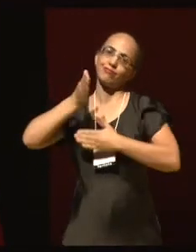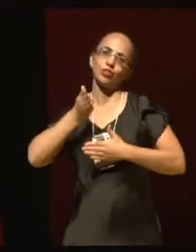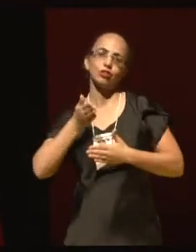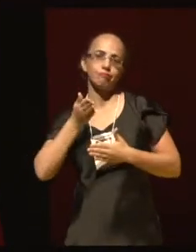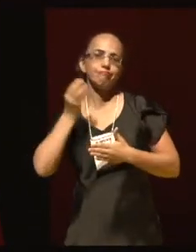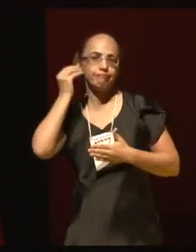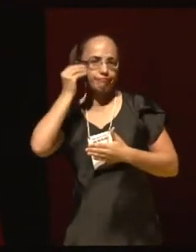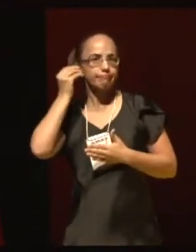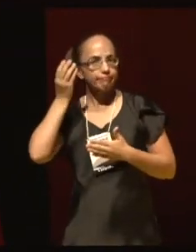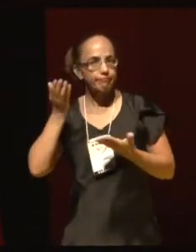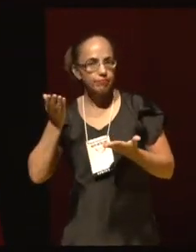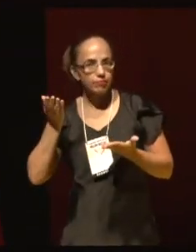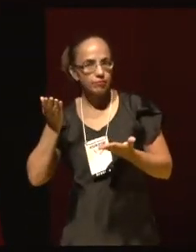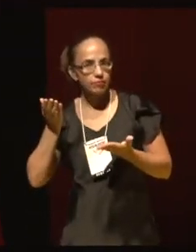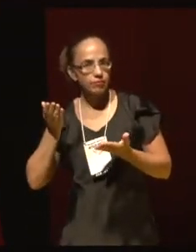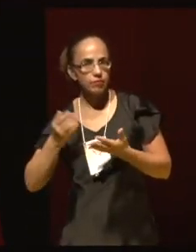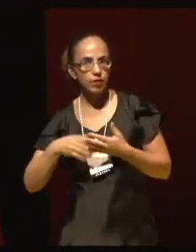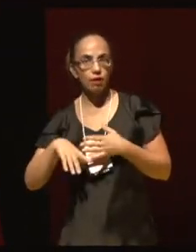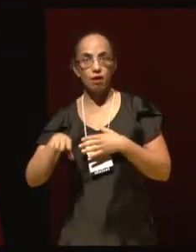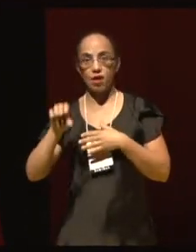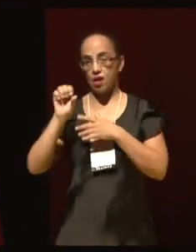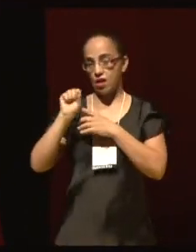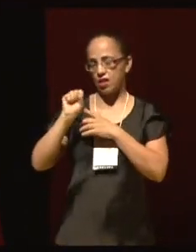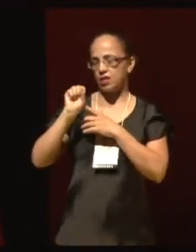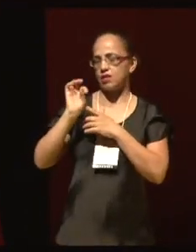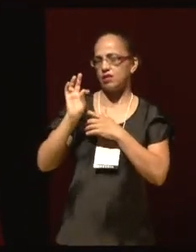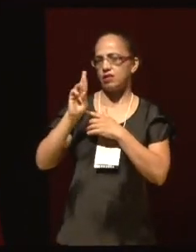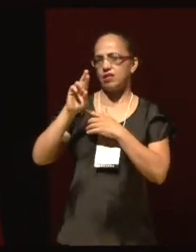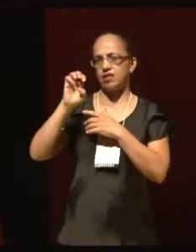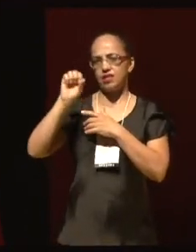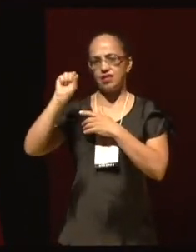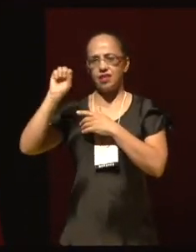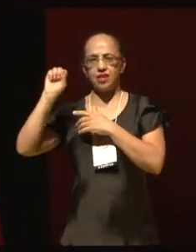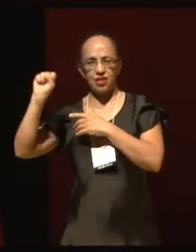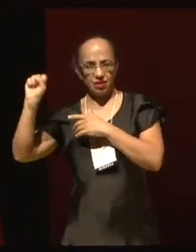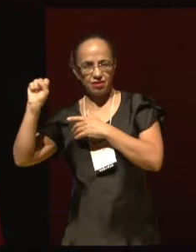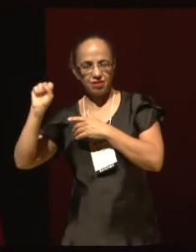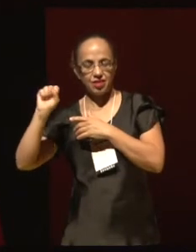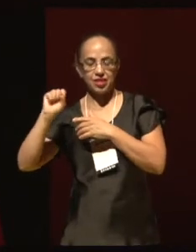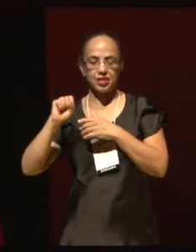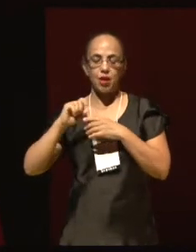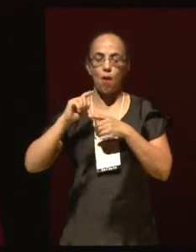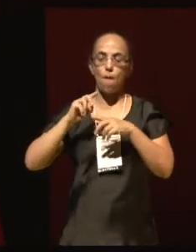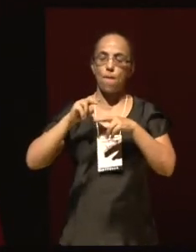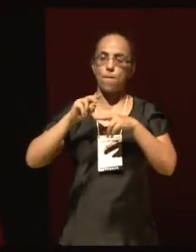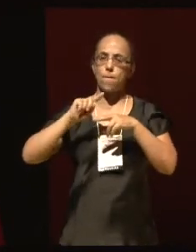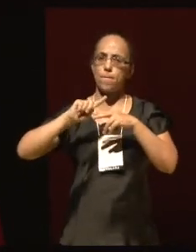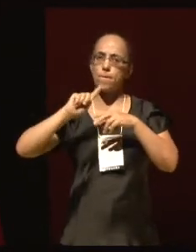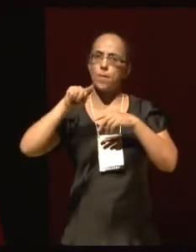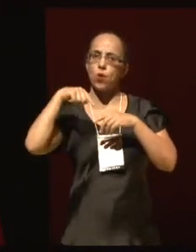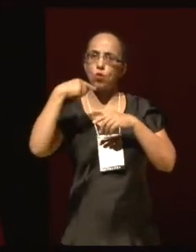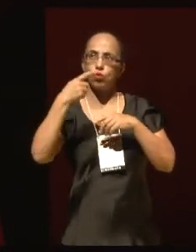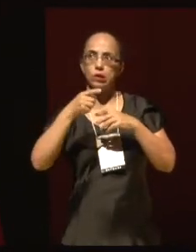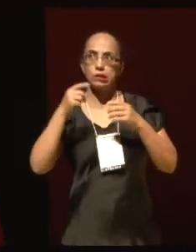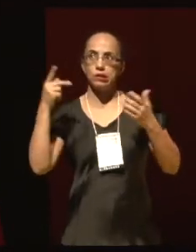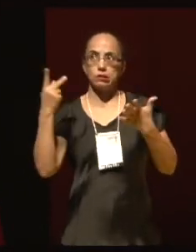O estresse pós-traumático pode aparecer como um autismo